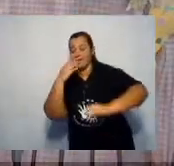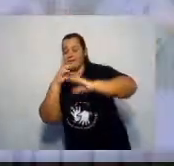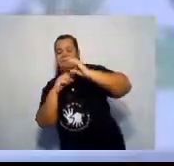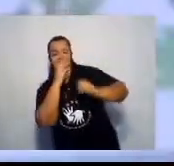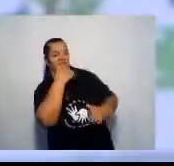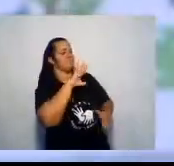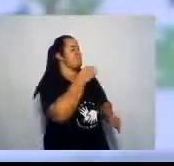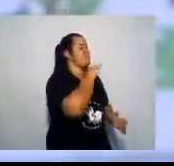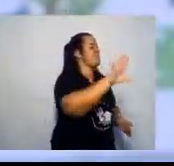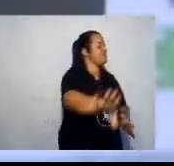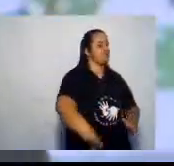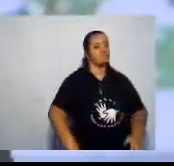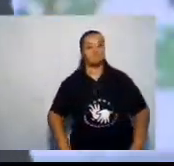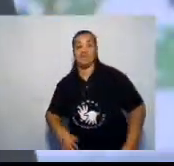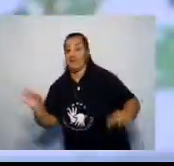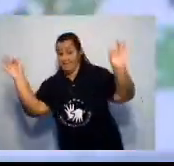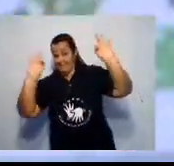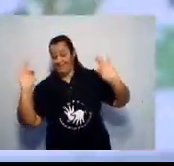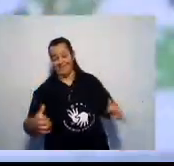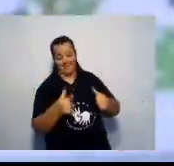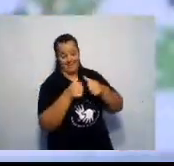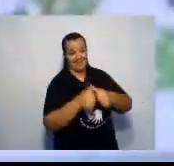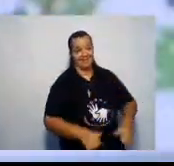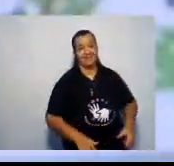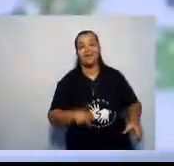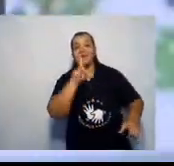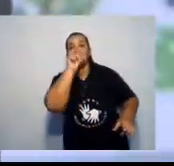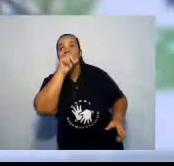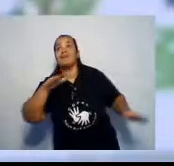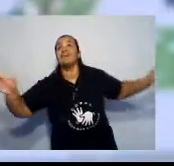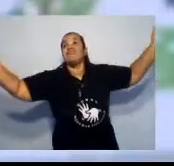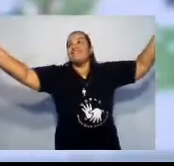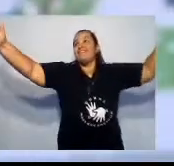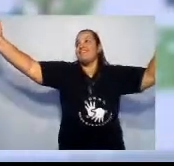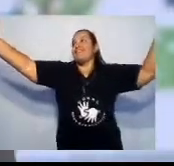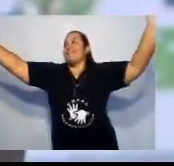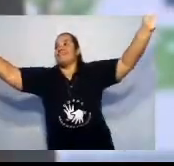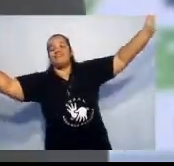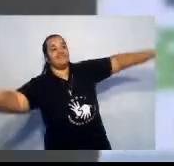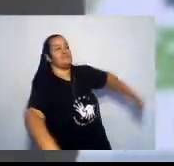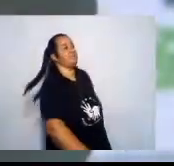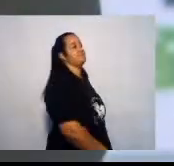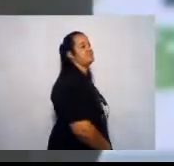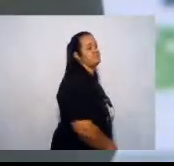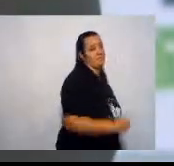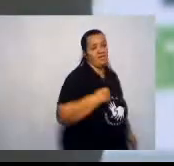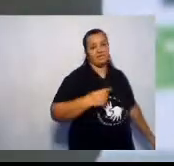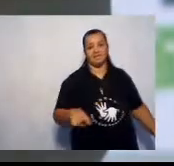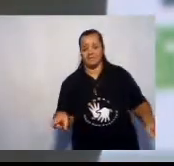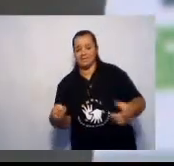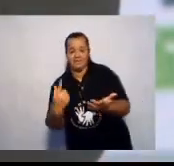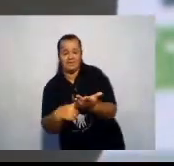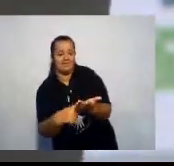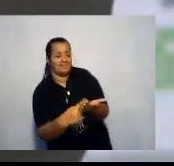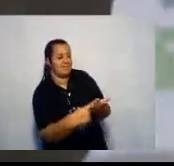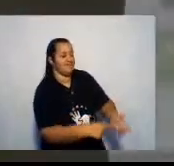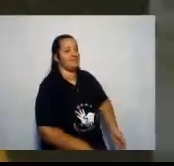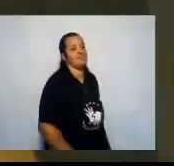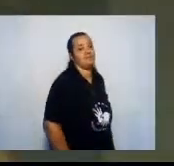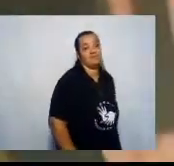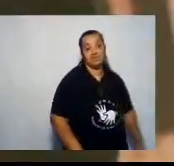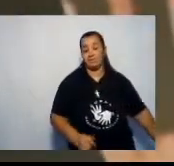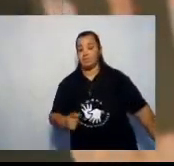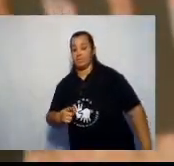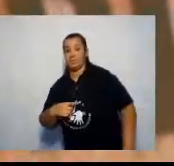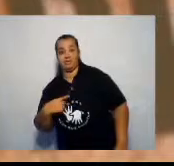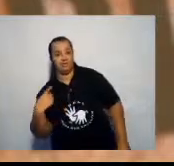Os males espante, a gente é feliz, tal qual um pássaro livre no ar. Pensando bem, nós